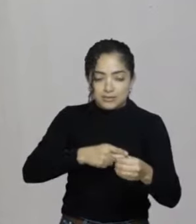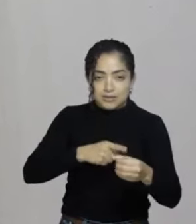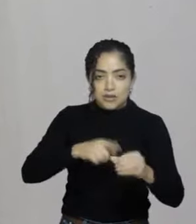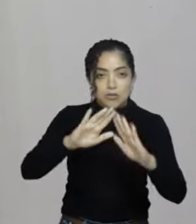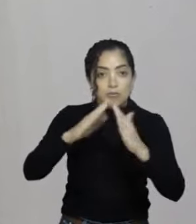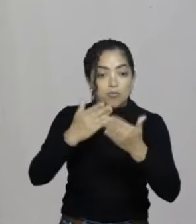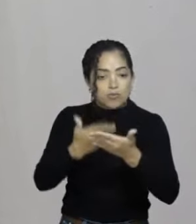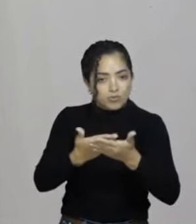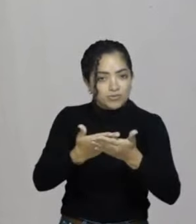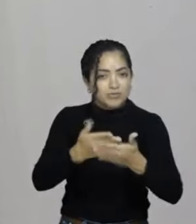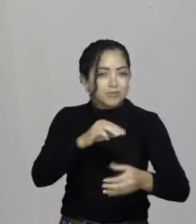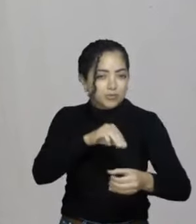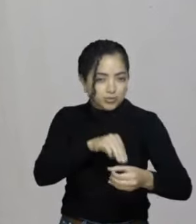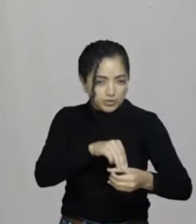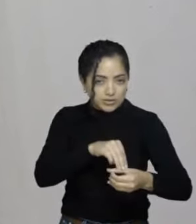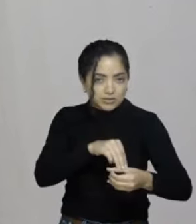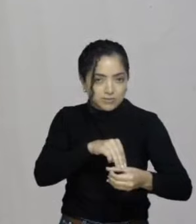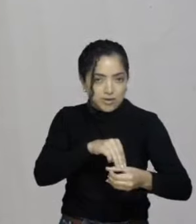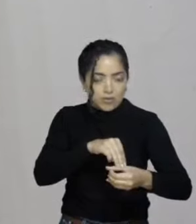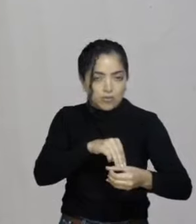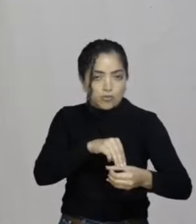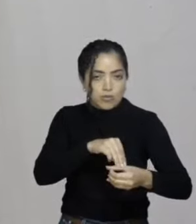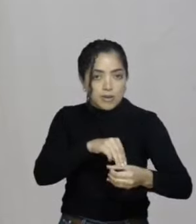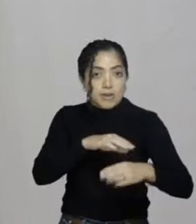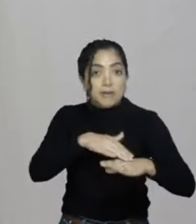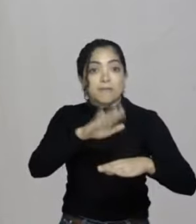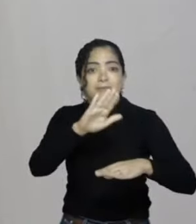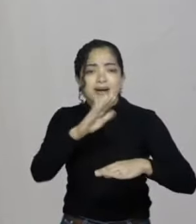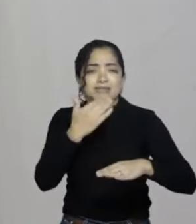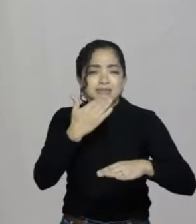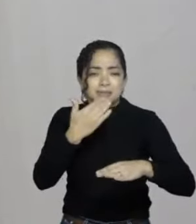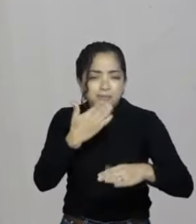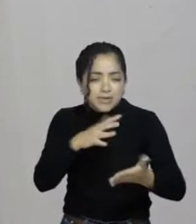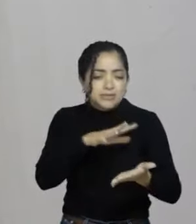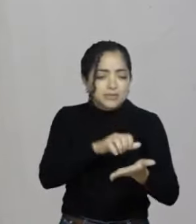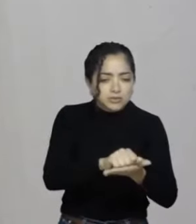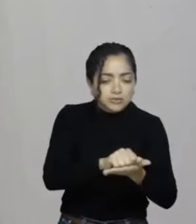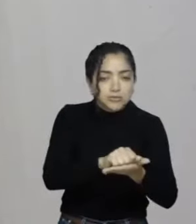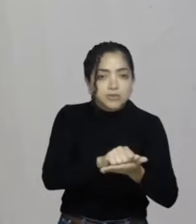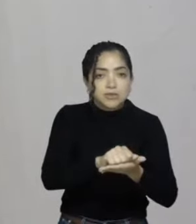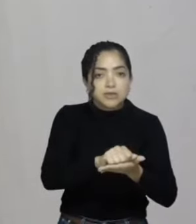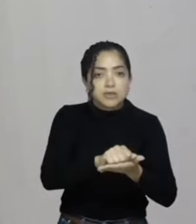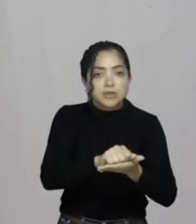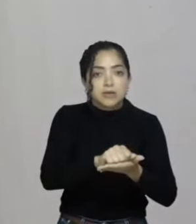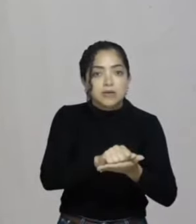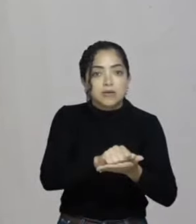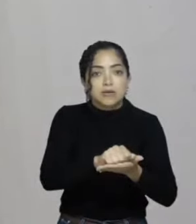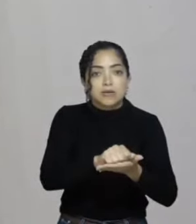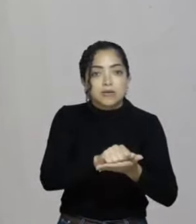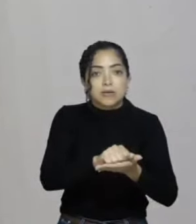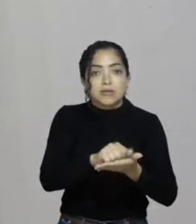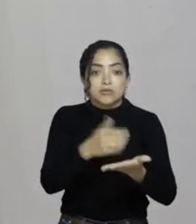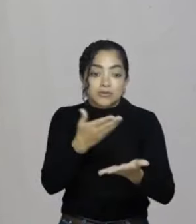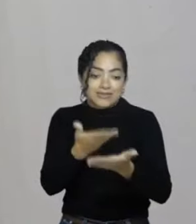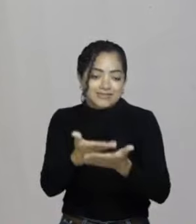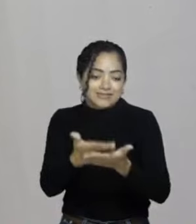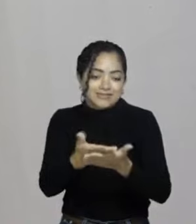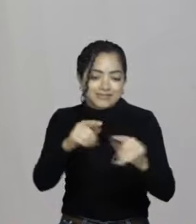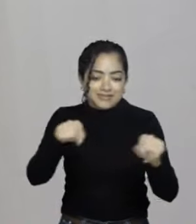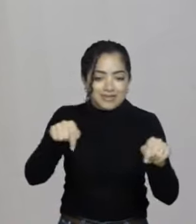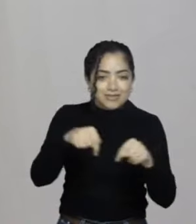municipal porque tem mais demanda de matrícula e Ilhota do que sala de aula Em